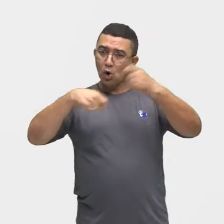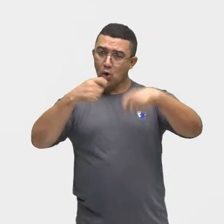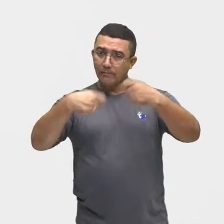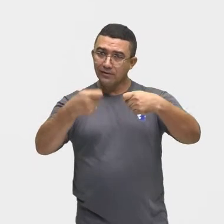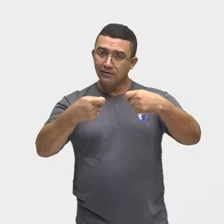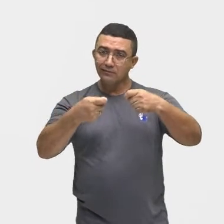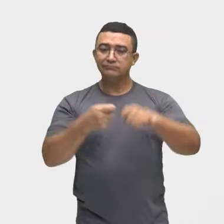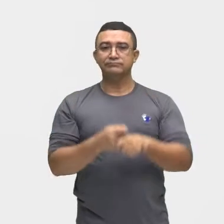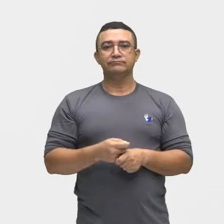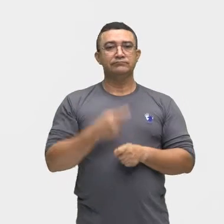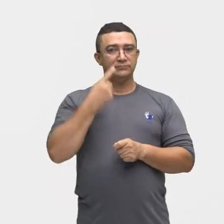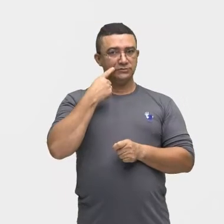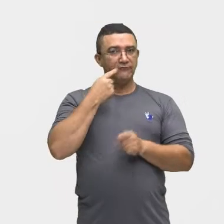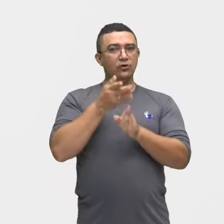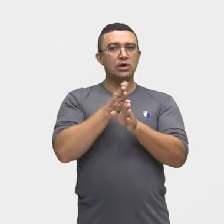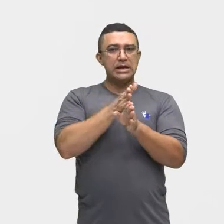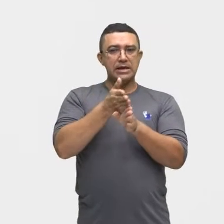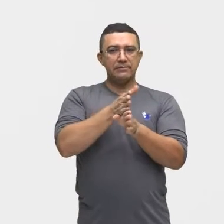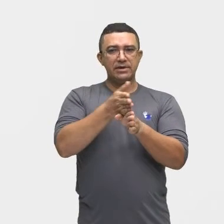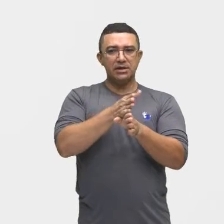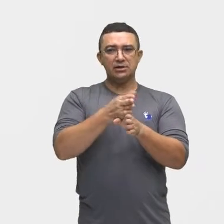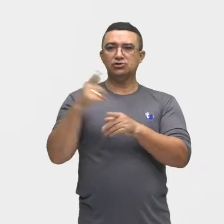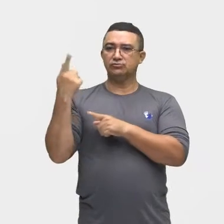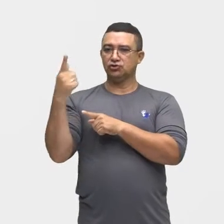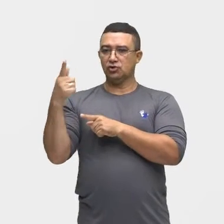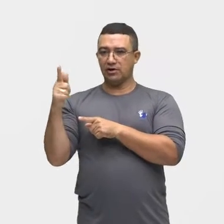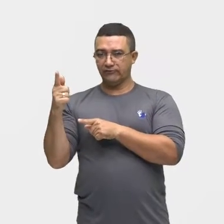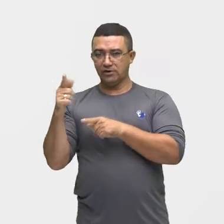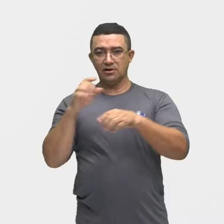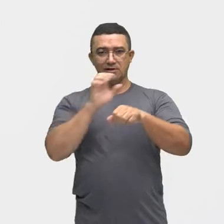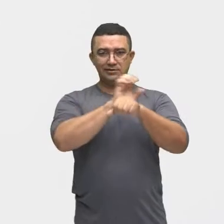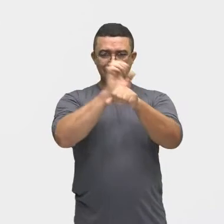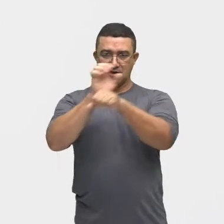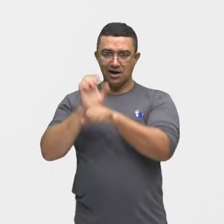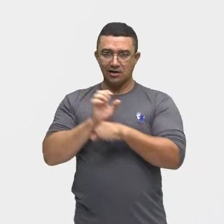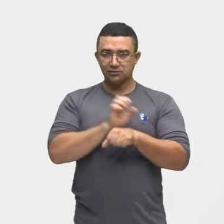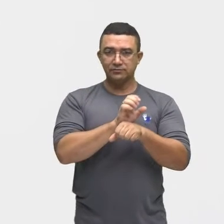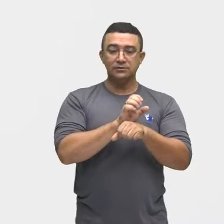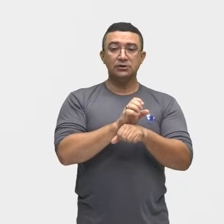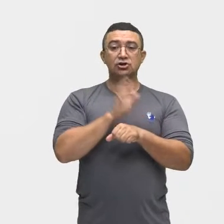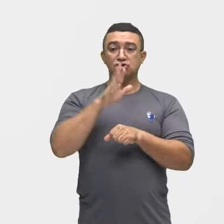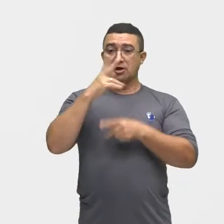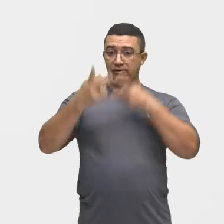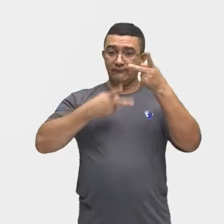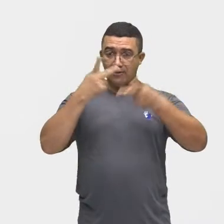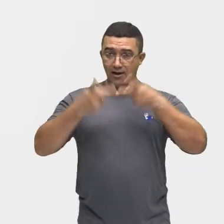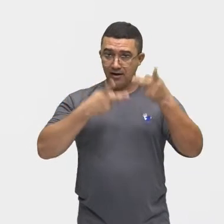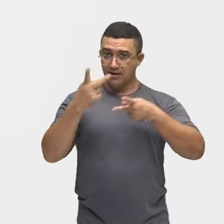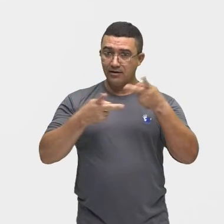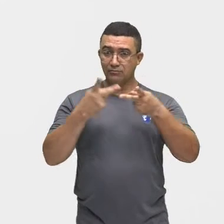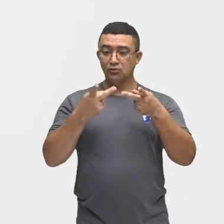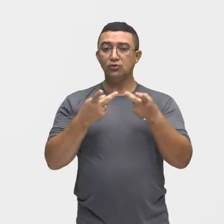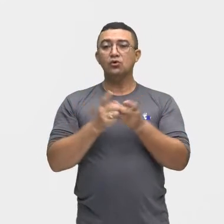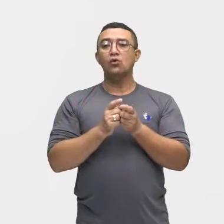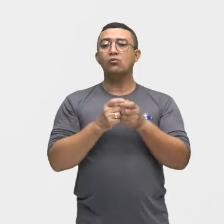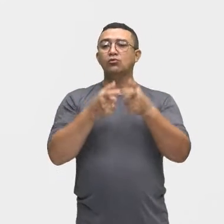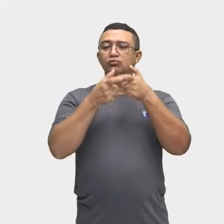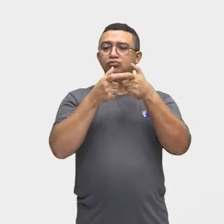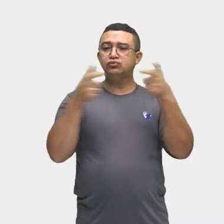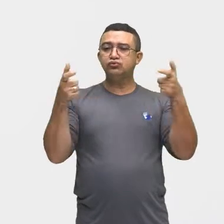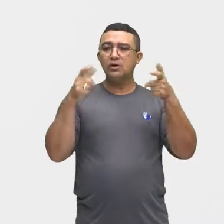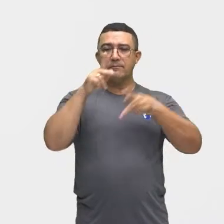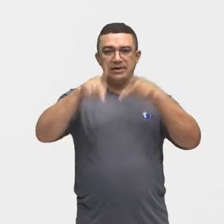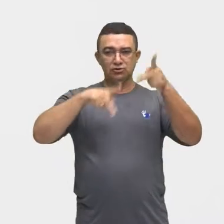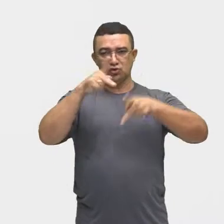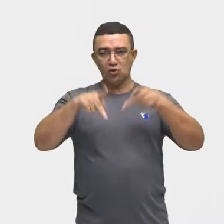aí os limites geográficos, já vimos os estados, já falamos aí sobre a concentração demográfica e aí